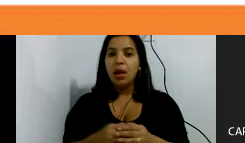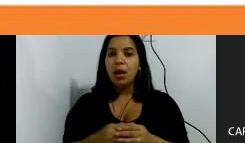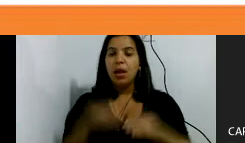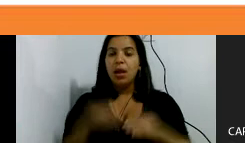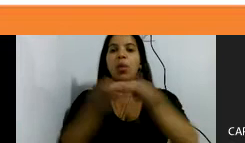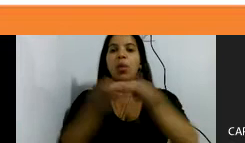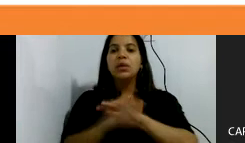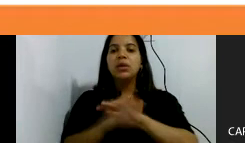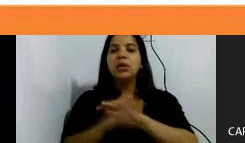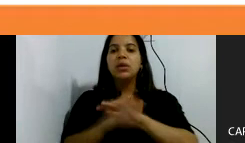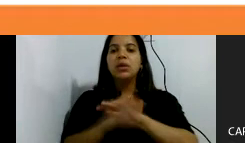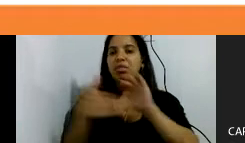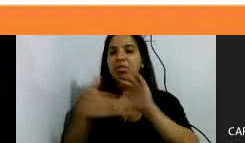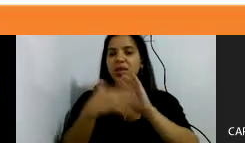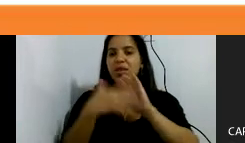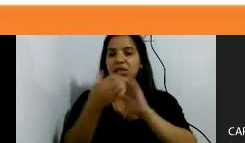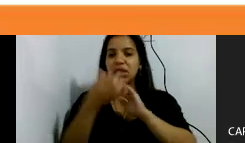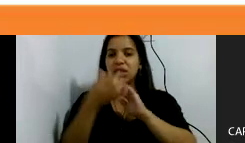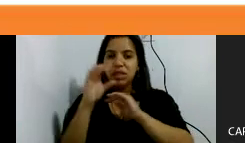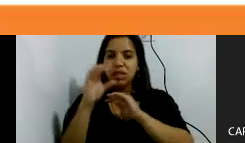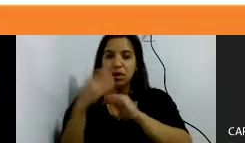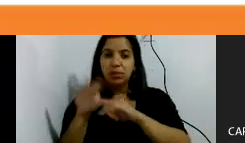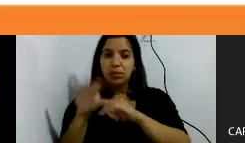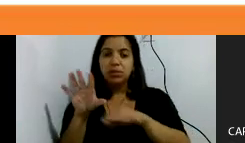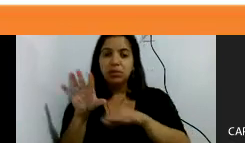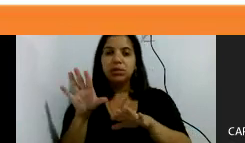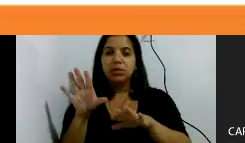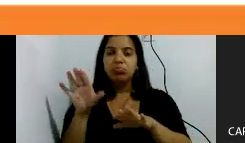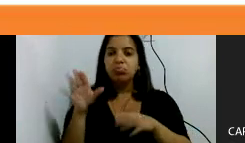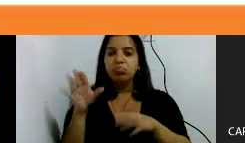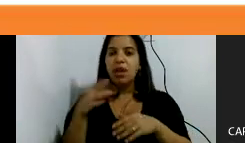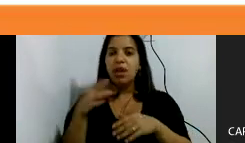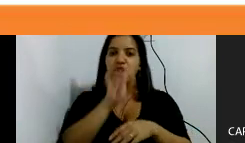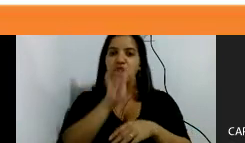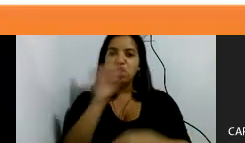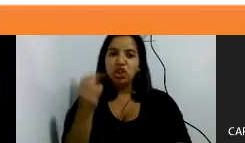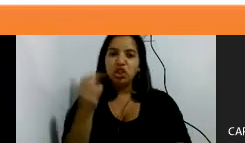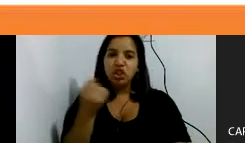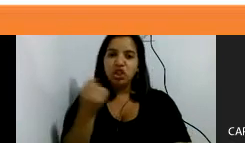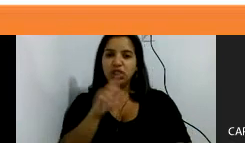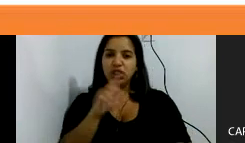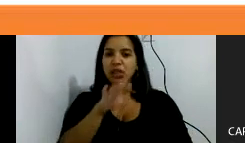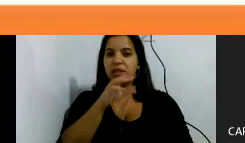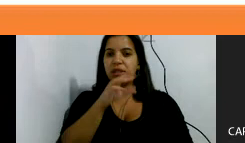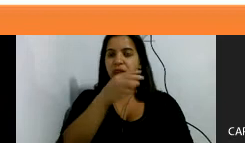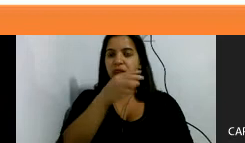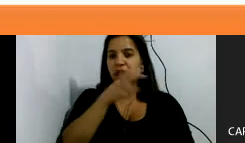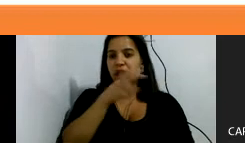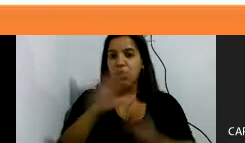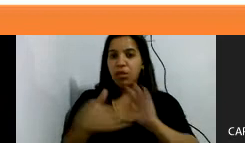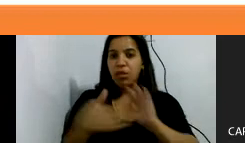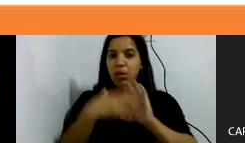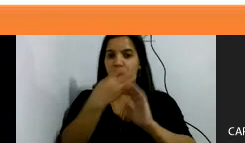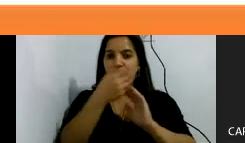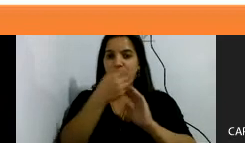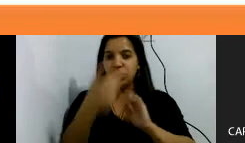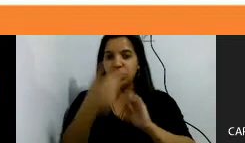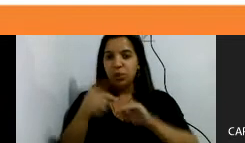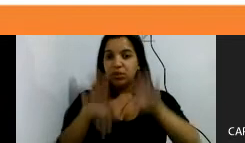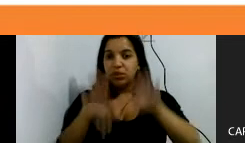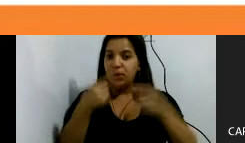entre 2 a 6 graus Celsius e a validade de 35 a 42 dias. Isso depende